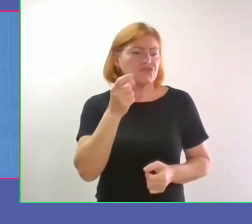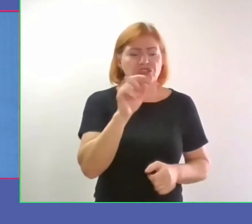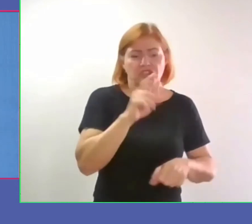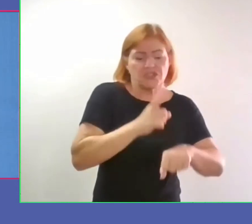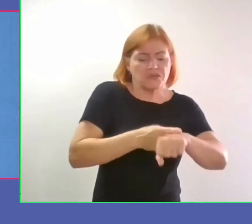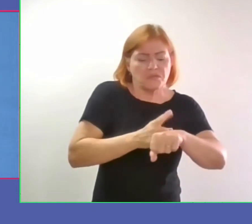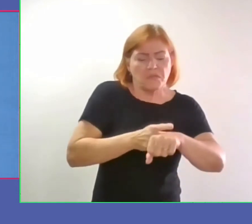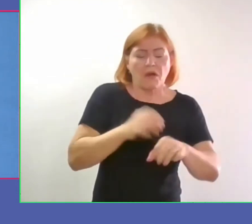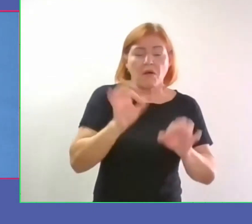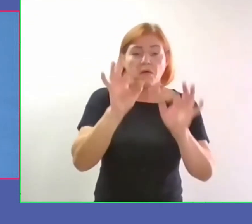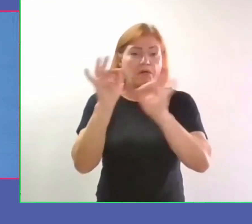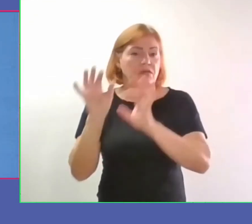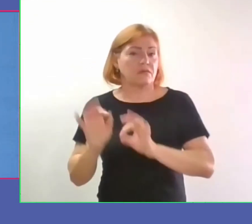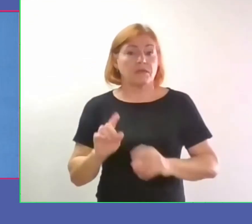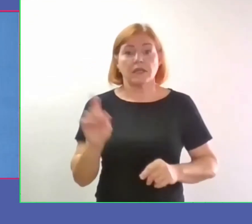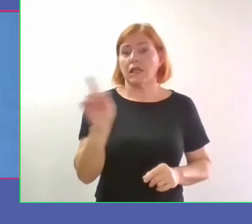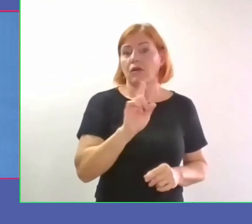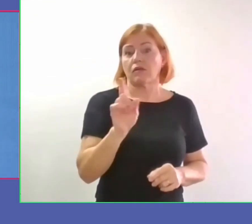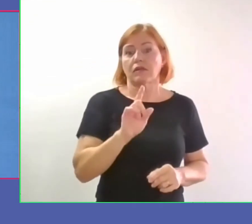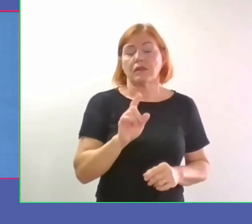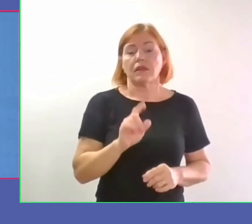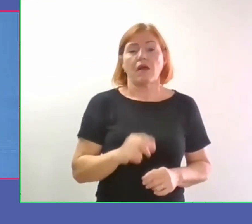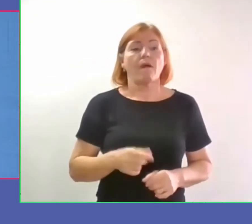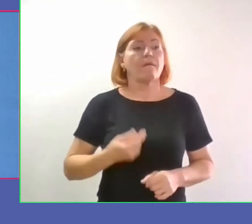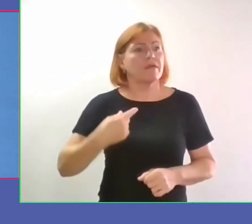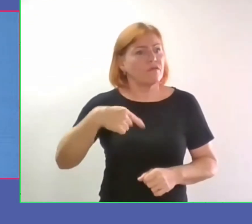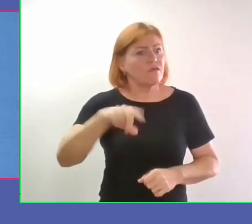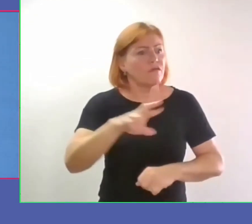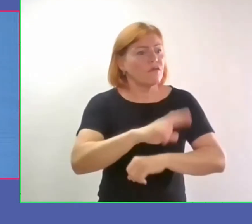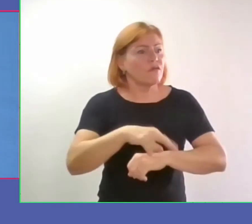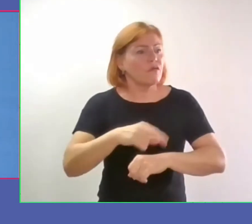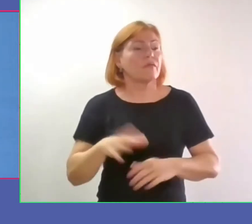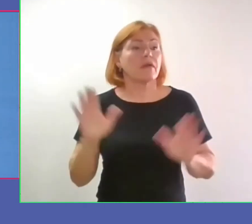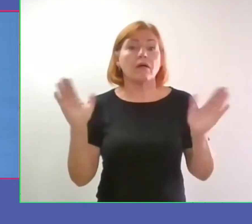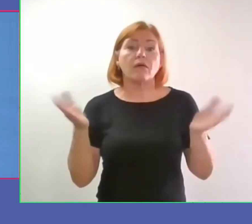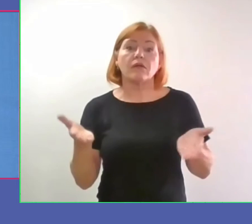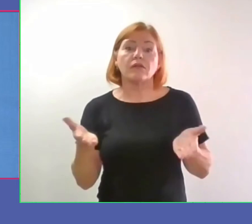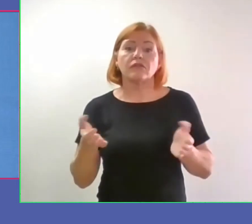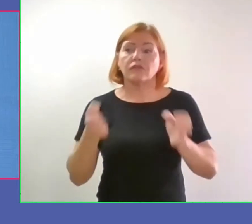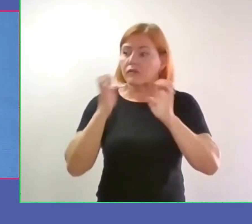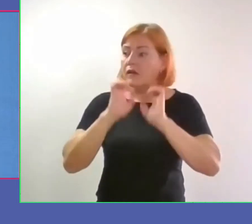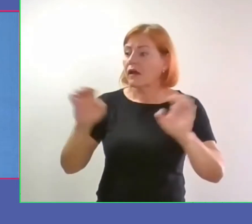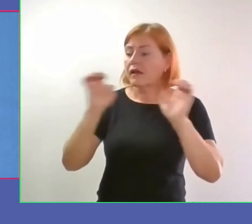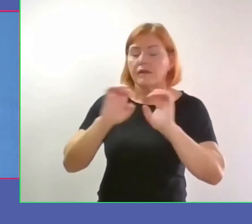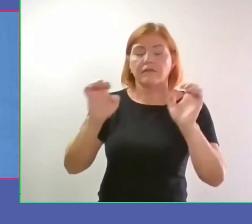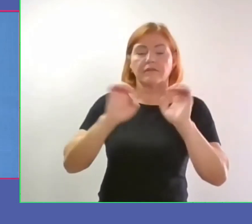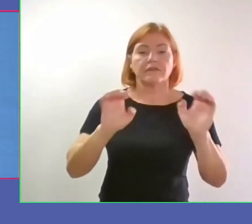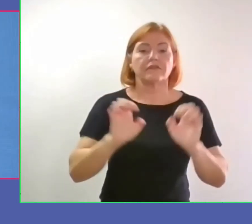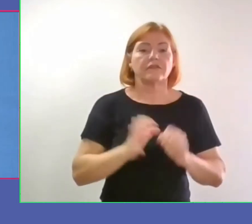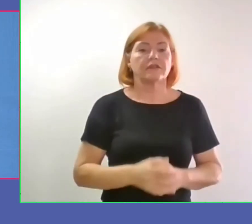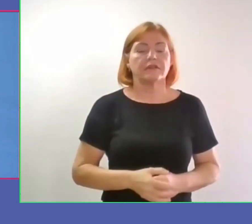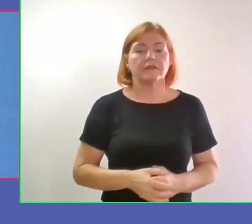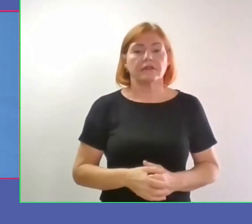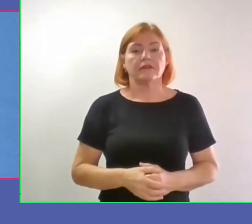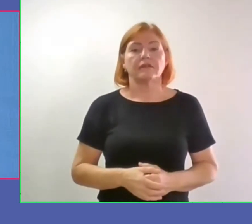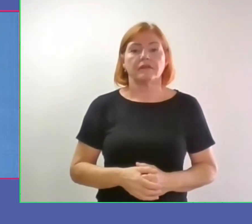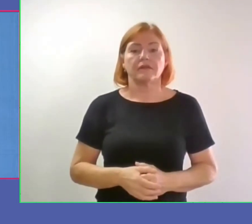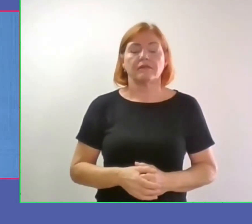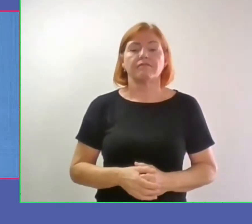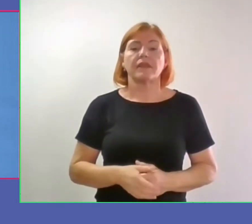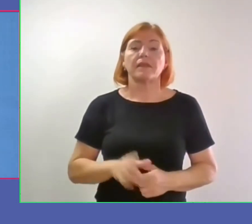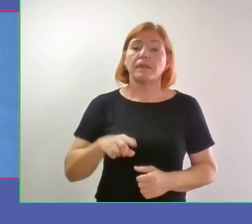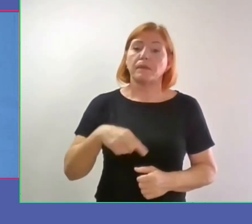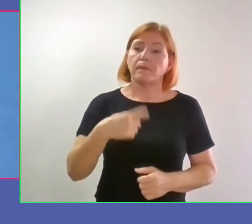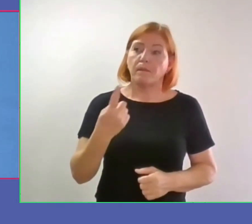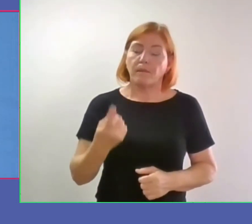já prega o evangelho. Então aí em seguida, irmãos, vem a situação de João Batista. E João